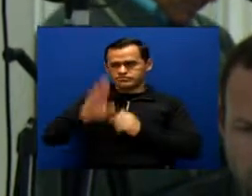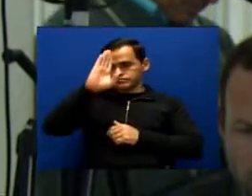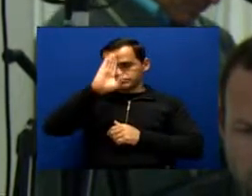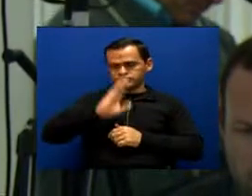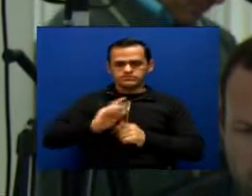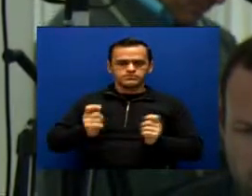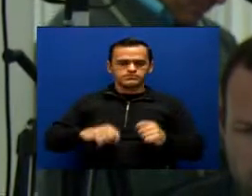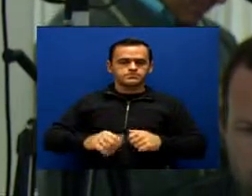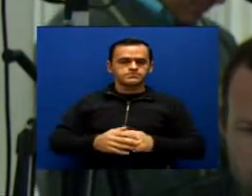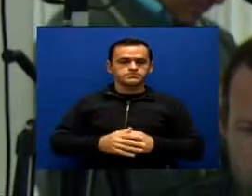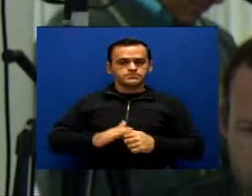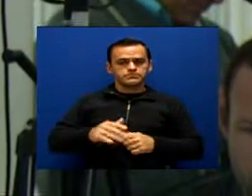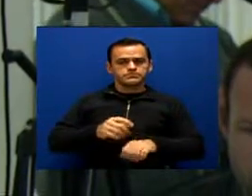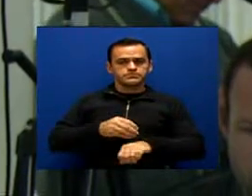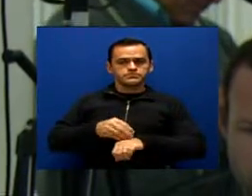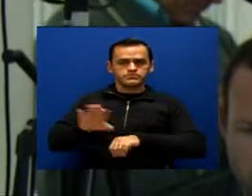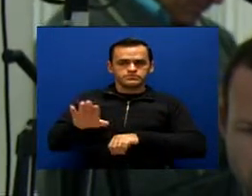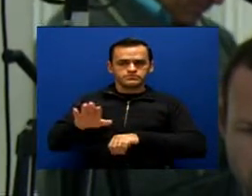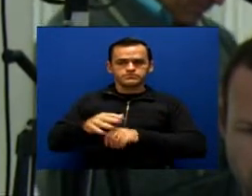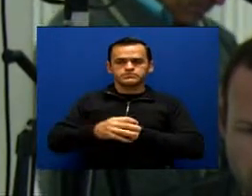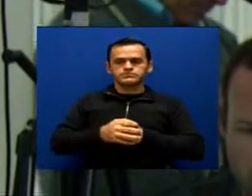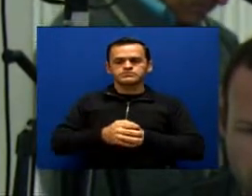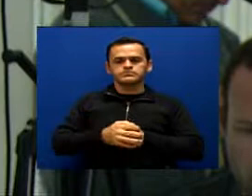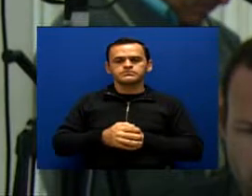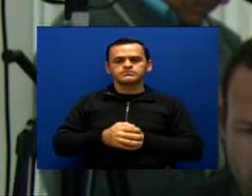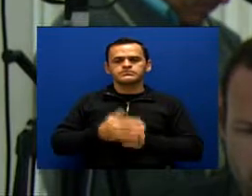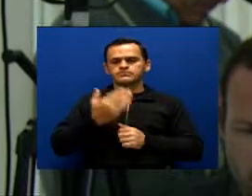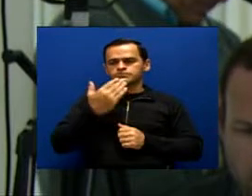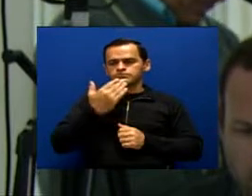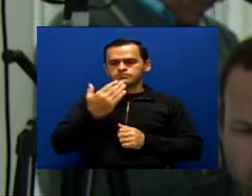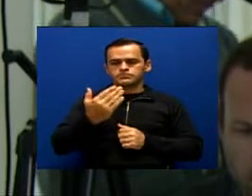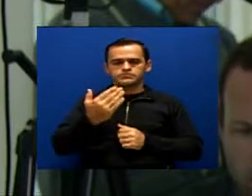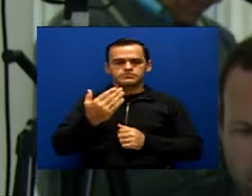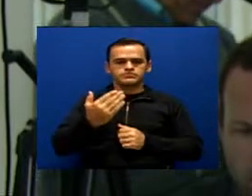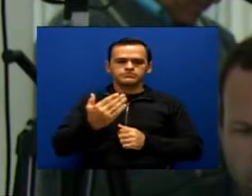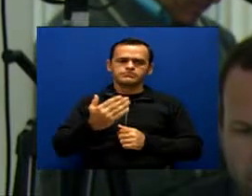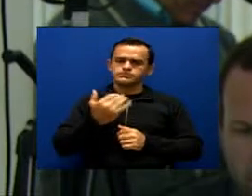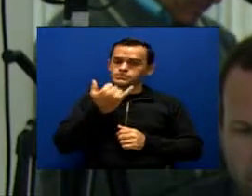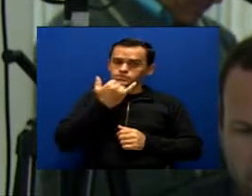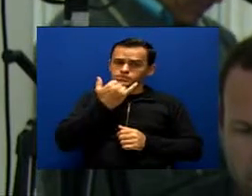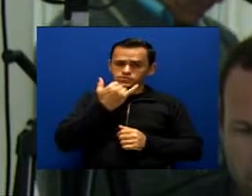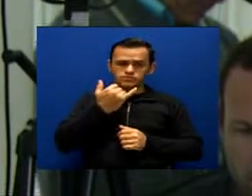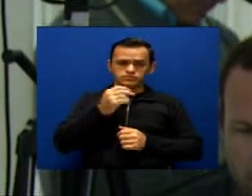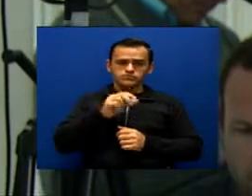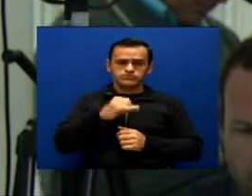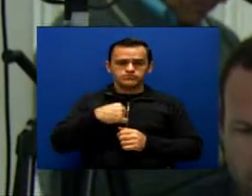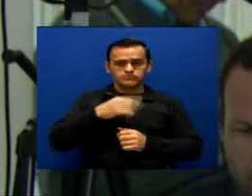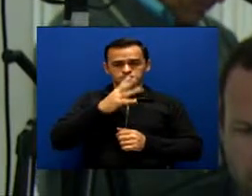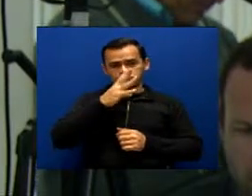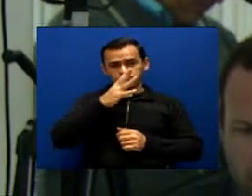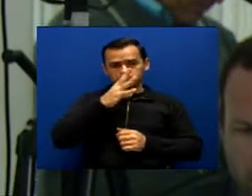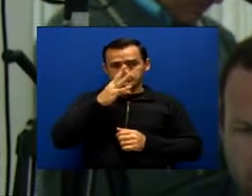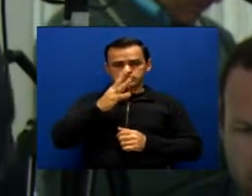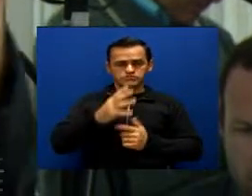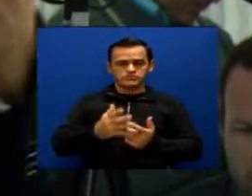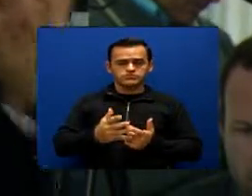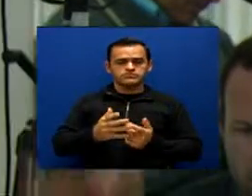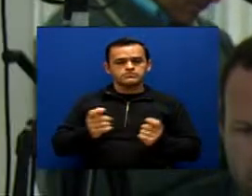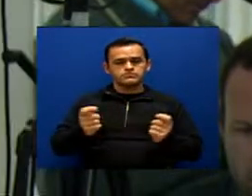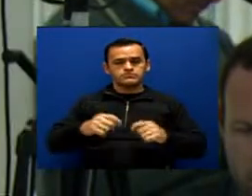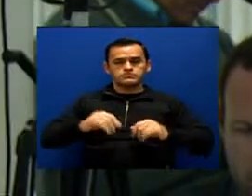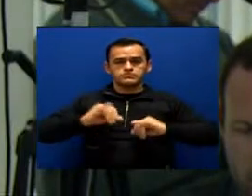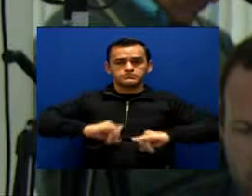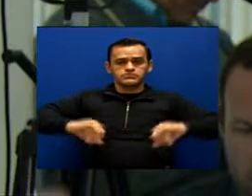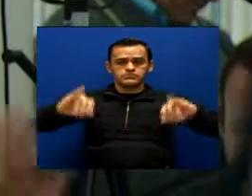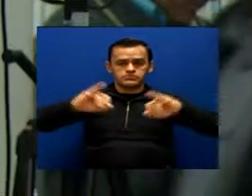uma sugestão, já antecipadamente pedindo perdão se parecer ousado, de se